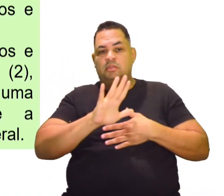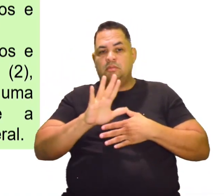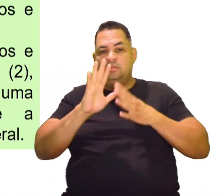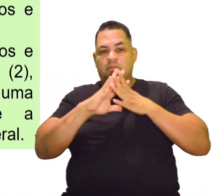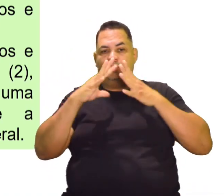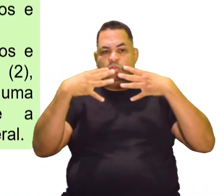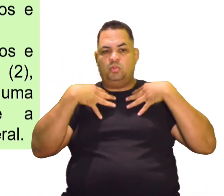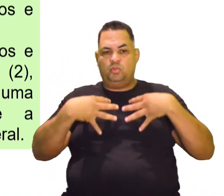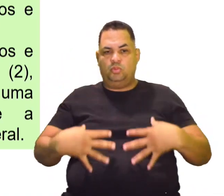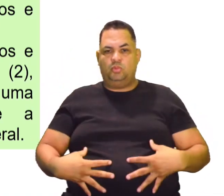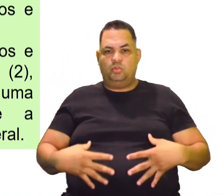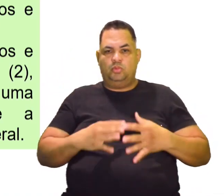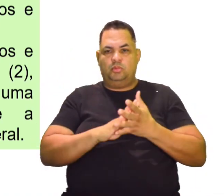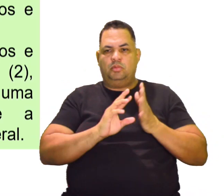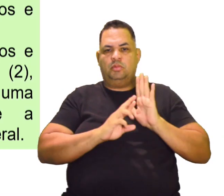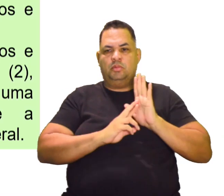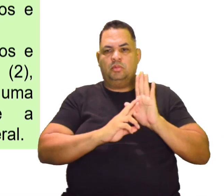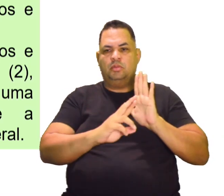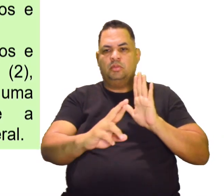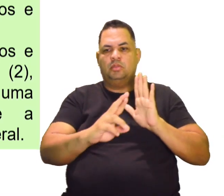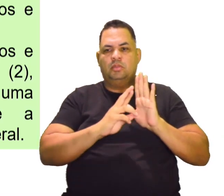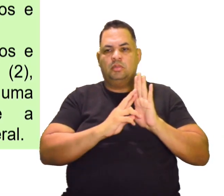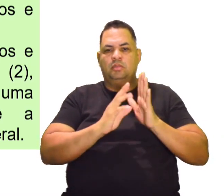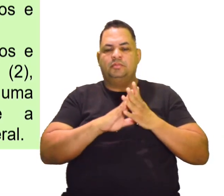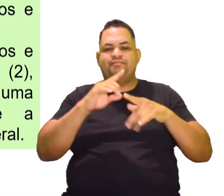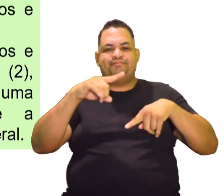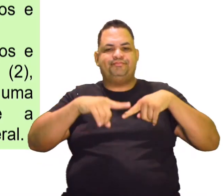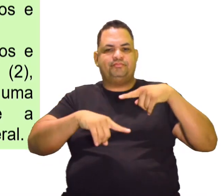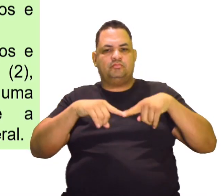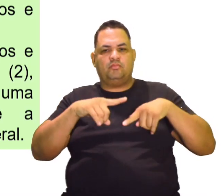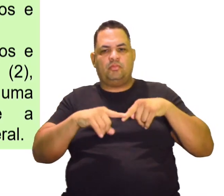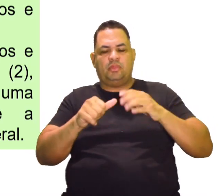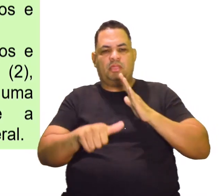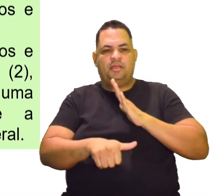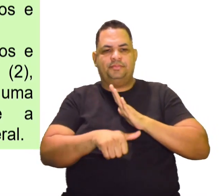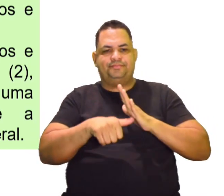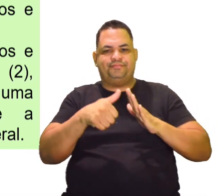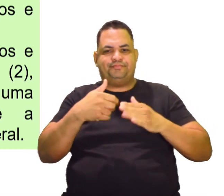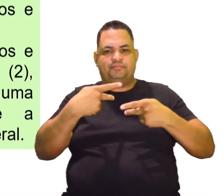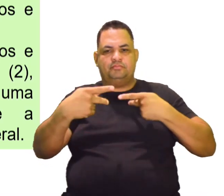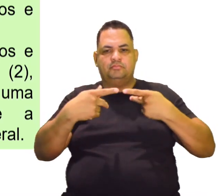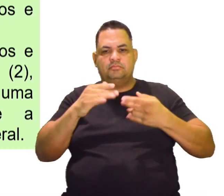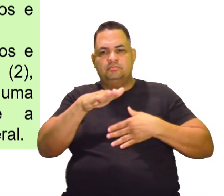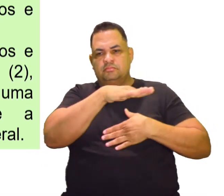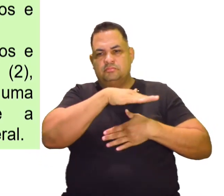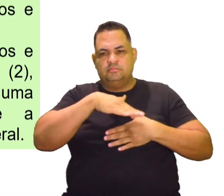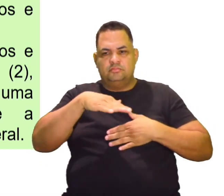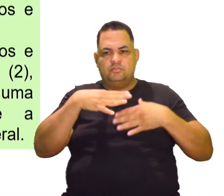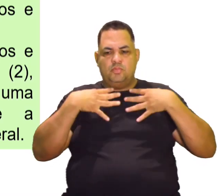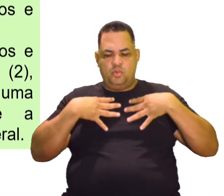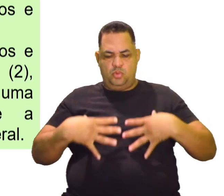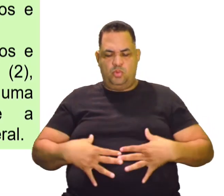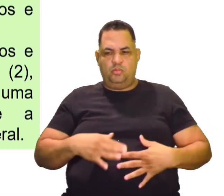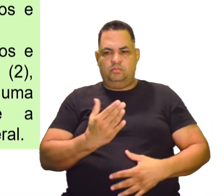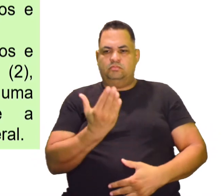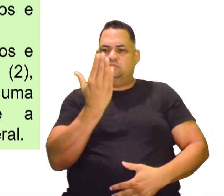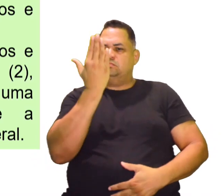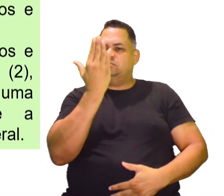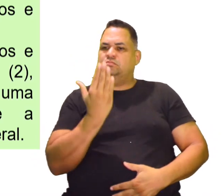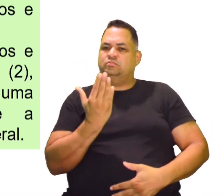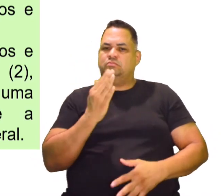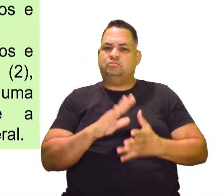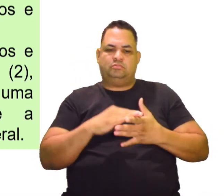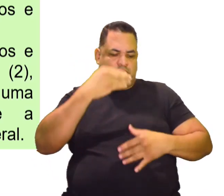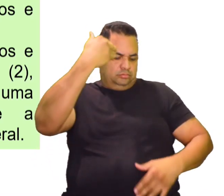representação da figura, então, era ou objetos em primeiro plano, com o corpo de frente e a cabeça de